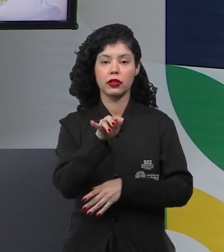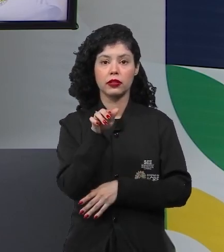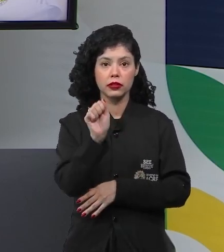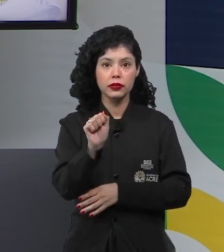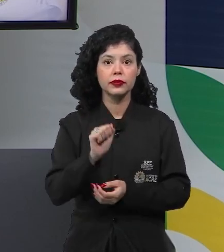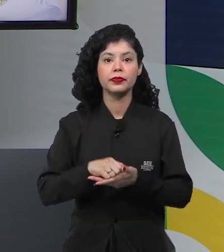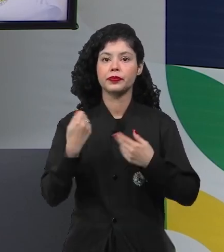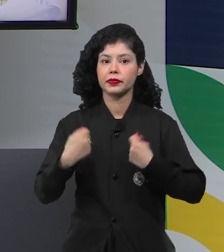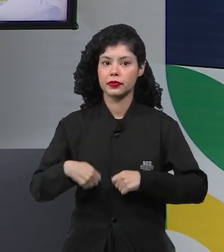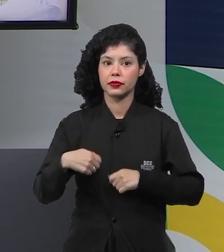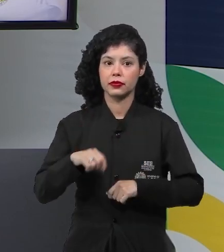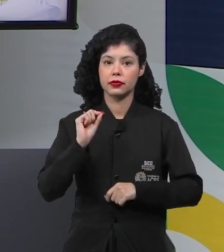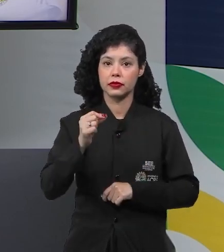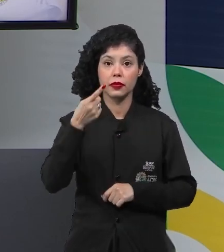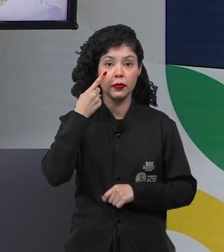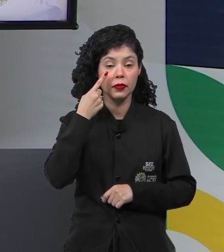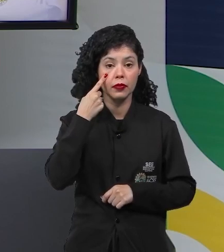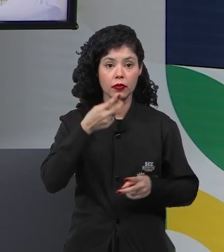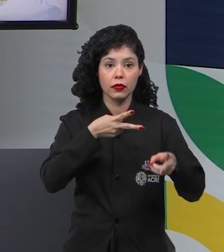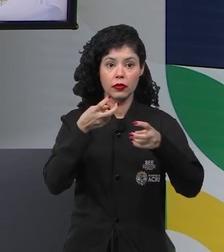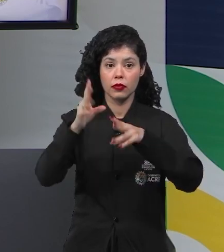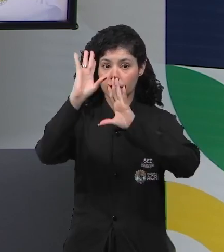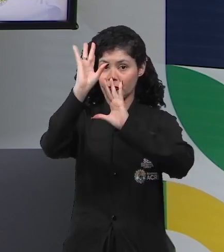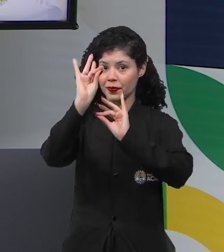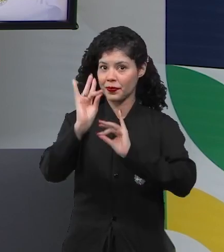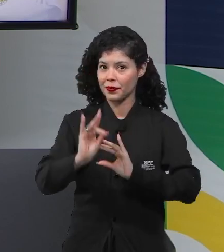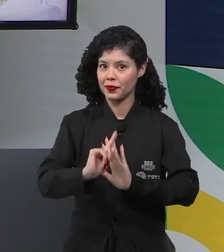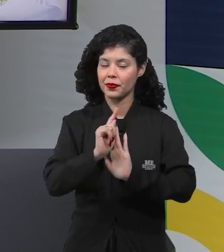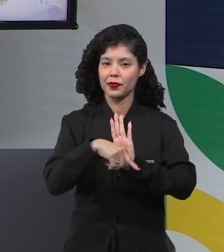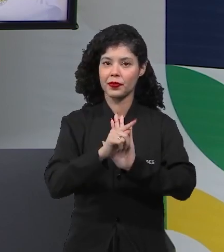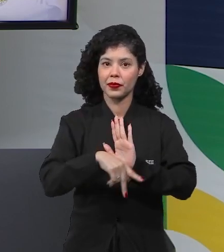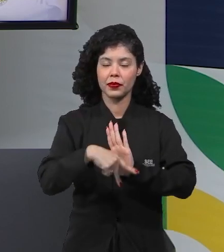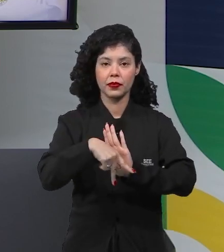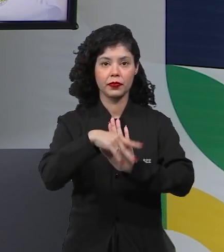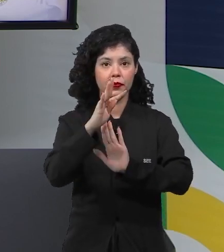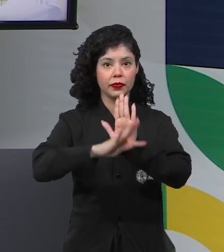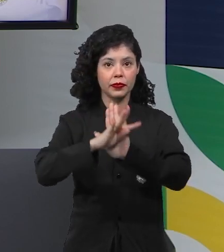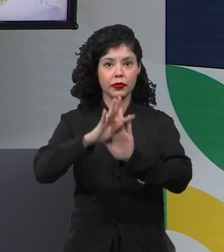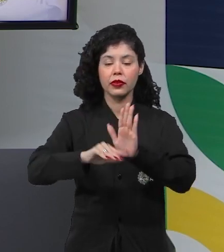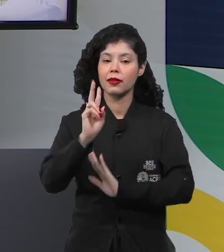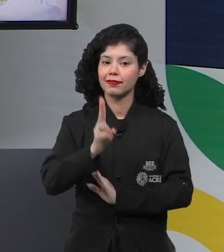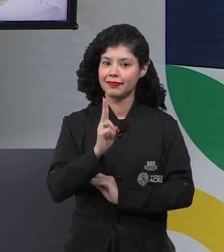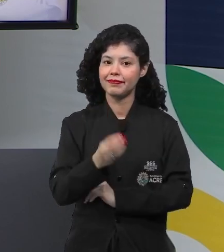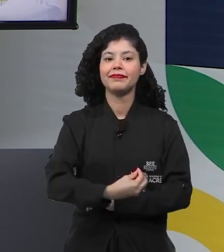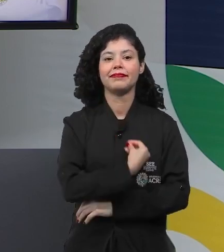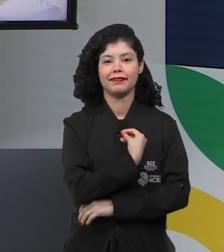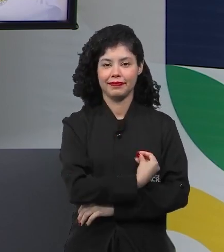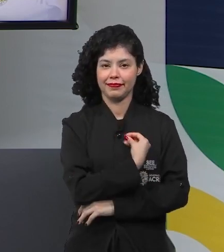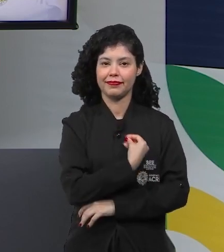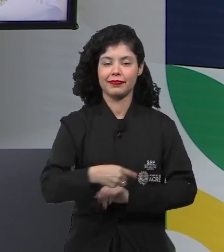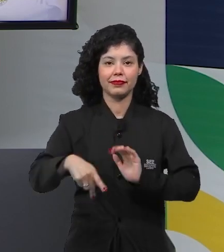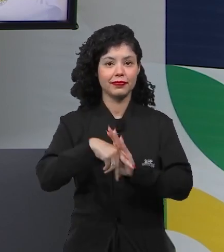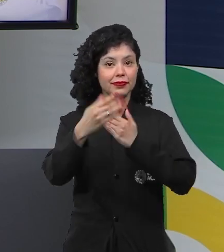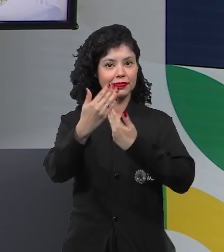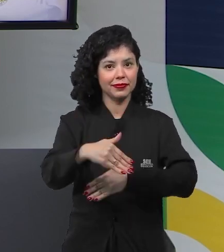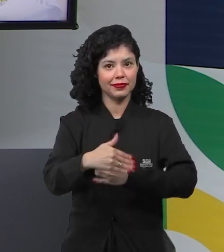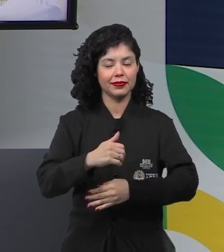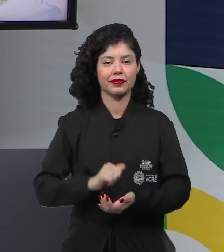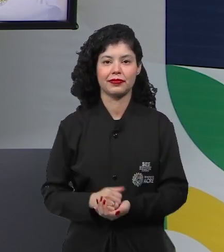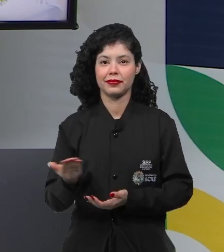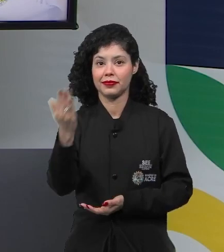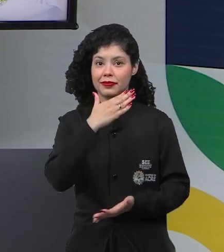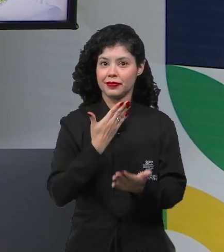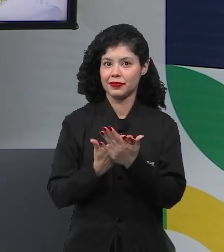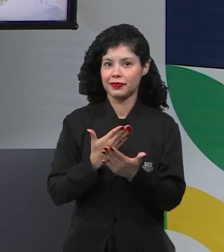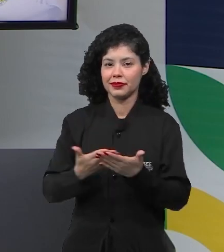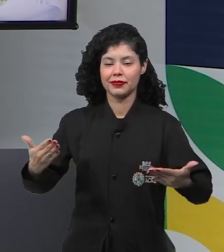você deve observar esses gêneros textuais porque eles vão estar presentes na sua prova. Vamos à aula